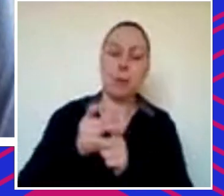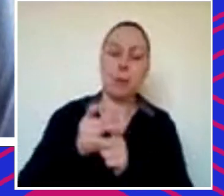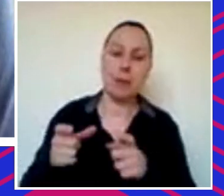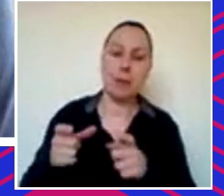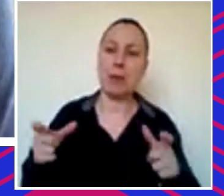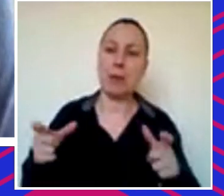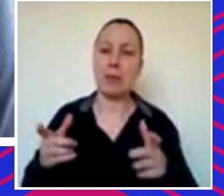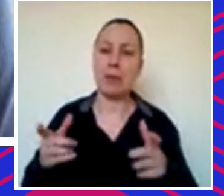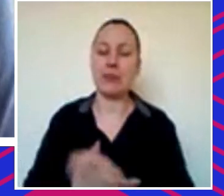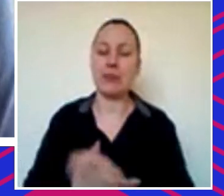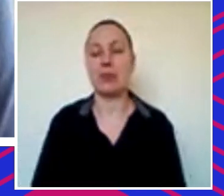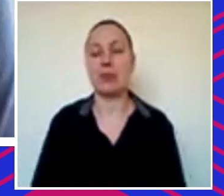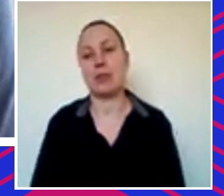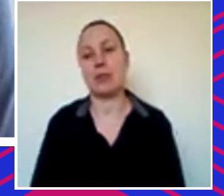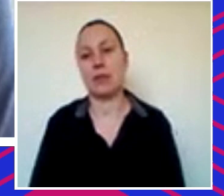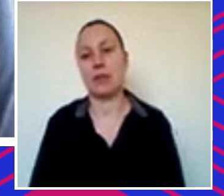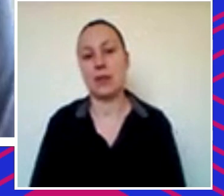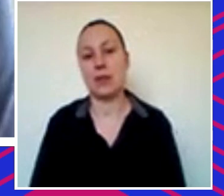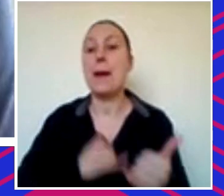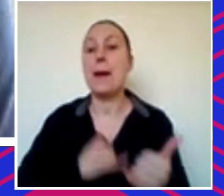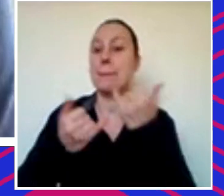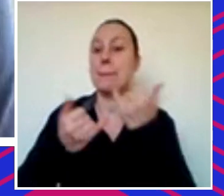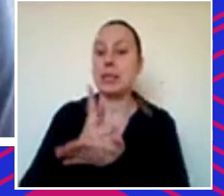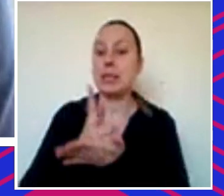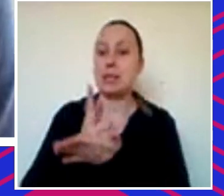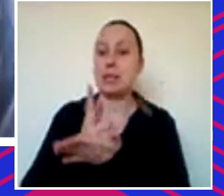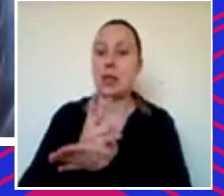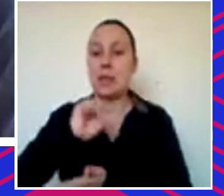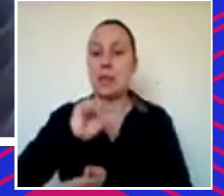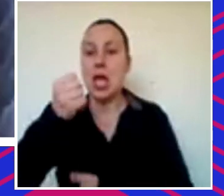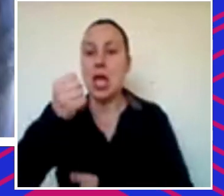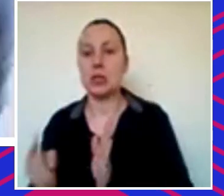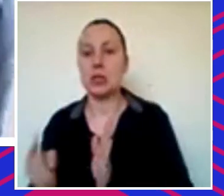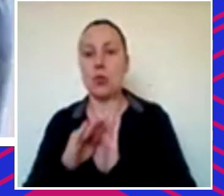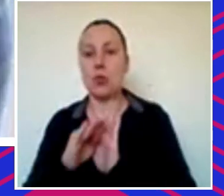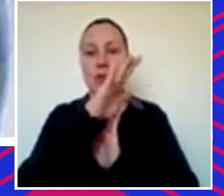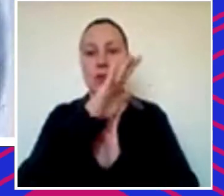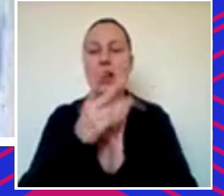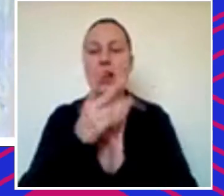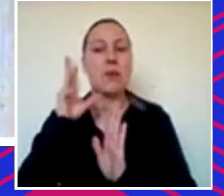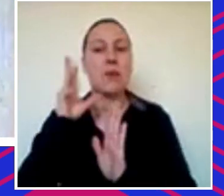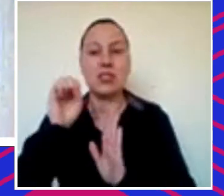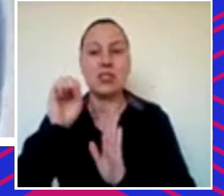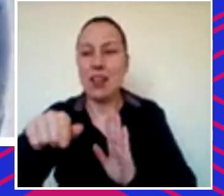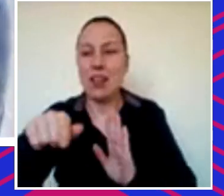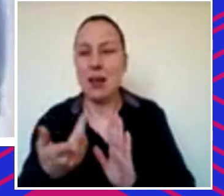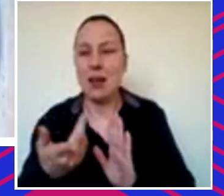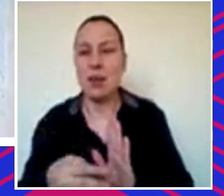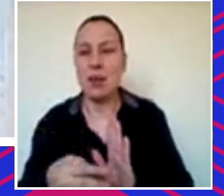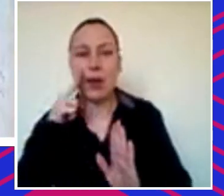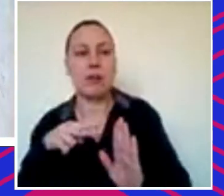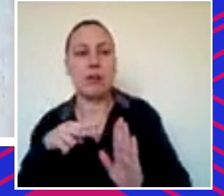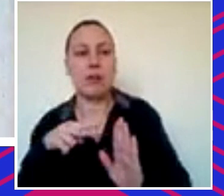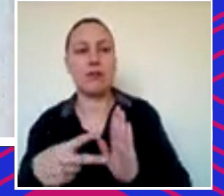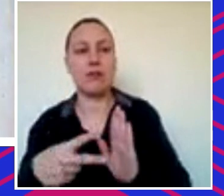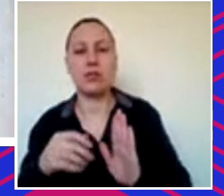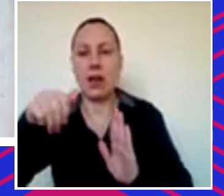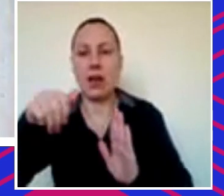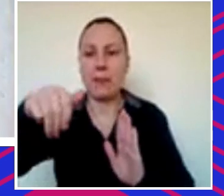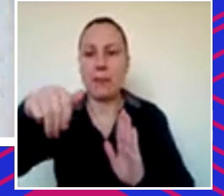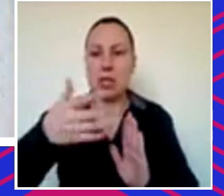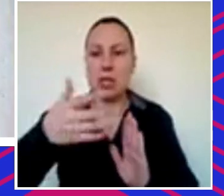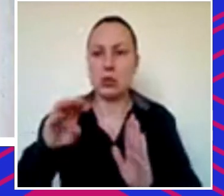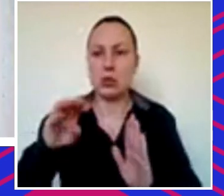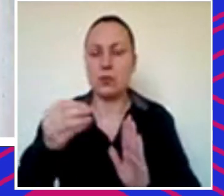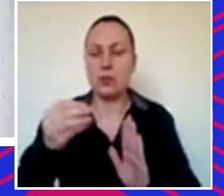Eu brinco muito com a turma de falar de empilhamento de curva S, né, eu acho que a nossa jornada é um empilhamento de curva S, quando eu olho para a história da Amazon, é a mesma coisa, quando eu olho para